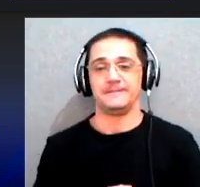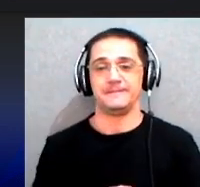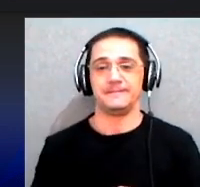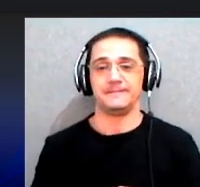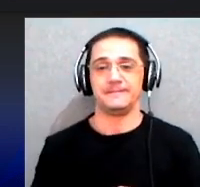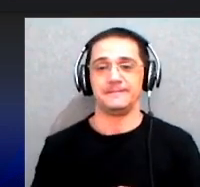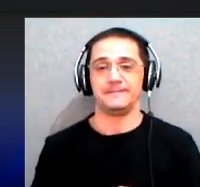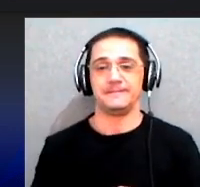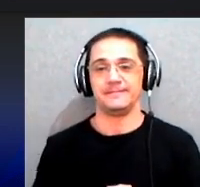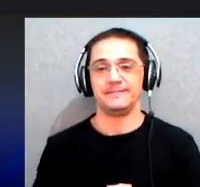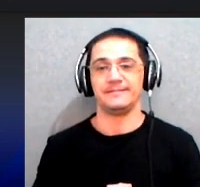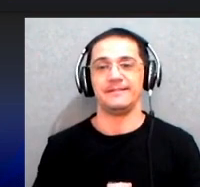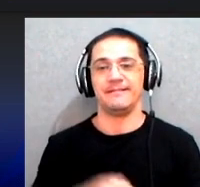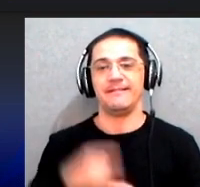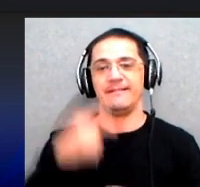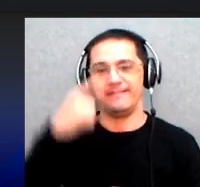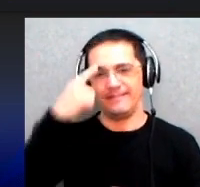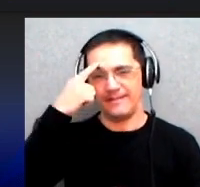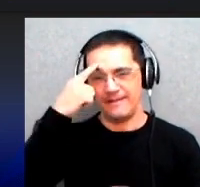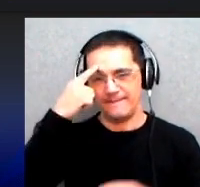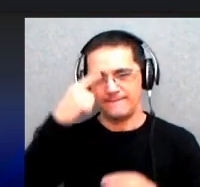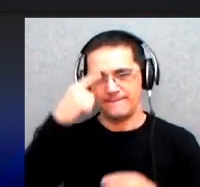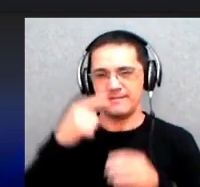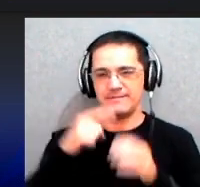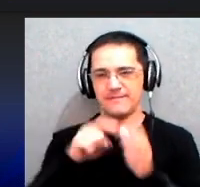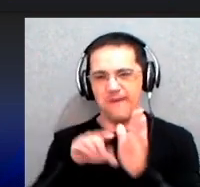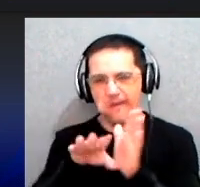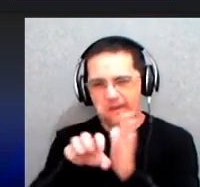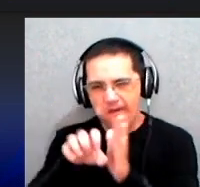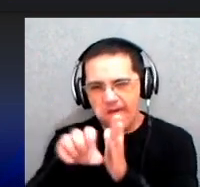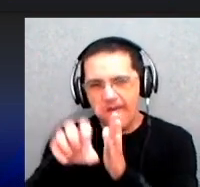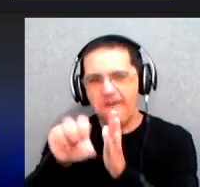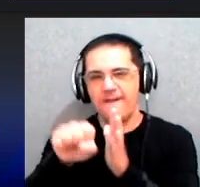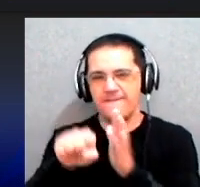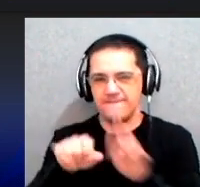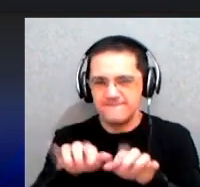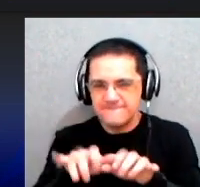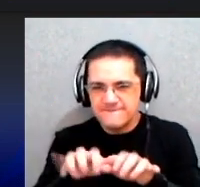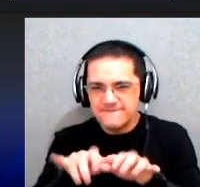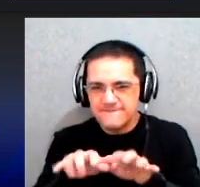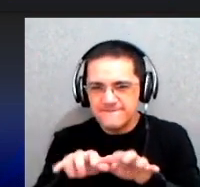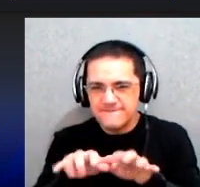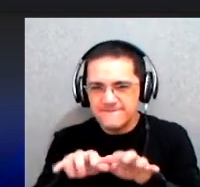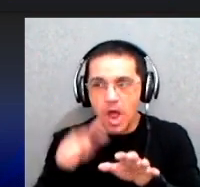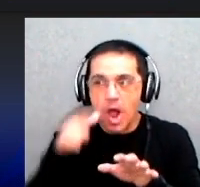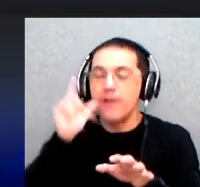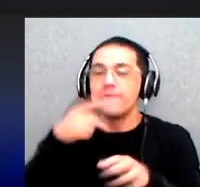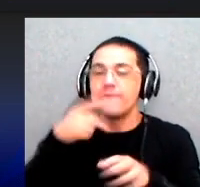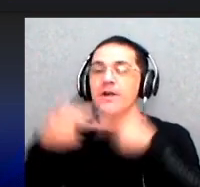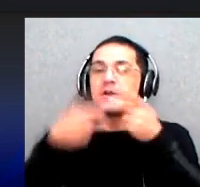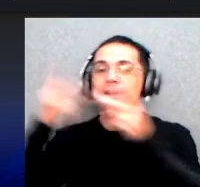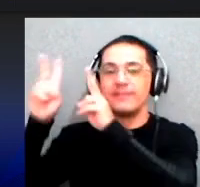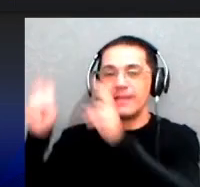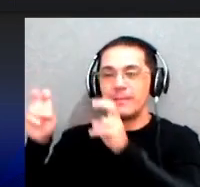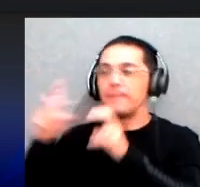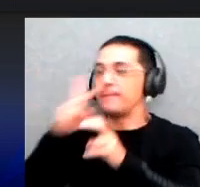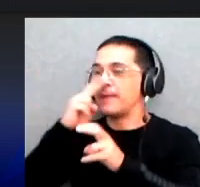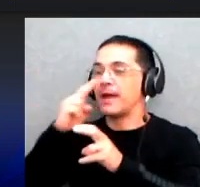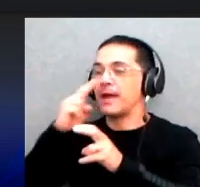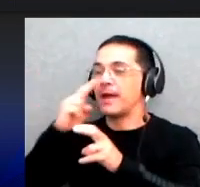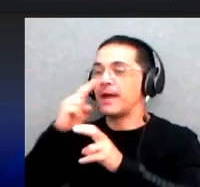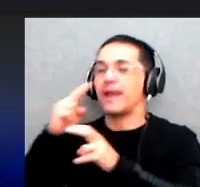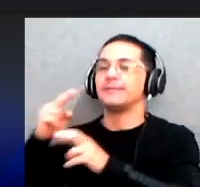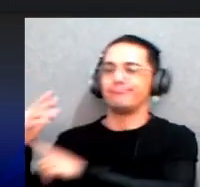ideia dos hackers que nós fomos vitimados ontem persegue os homens e mulheres de ordem, né? Me coloco aqui na condição de